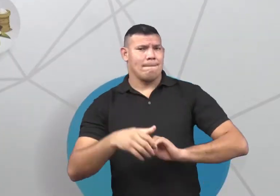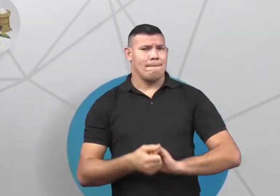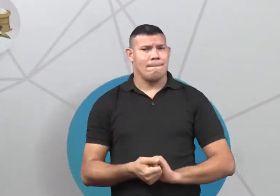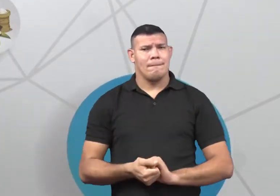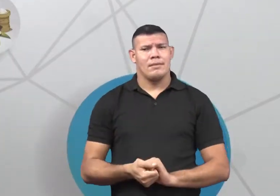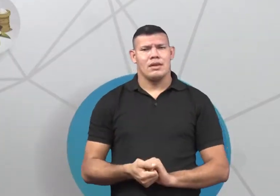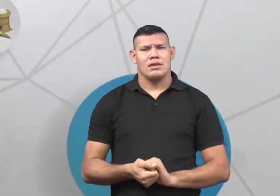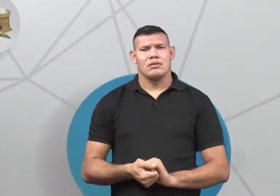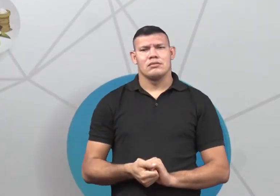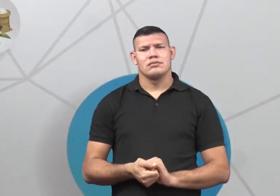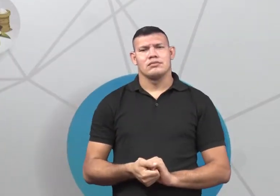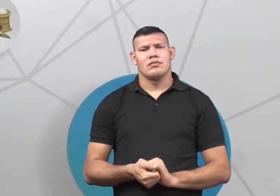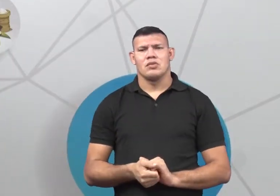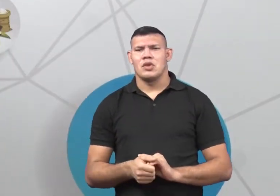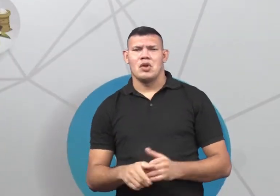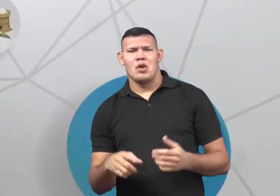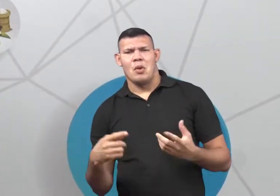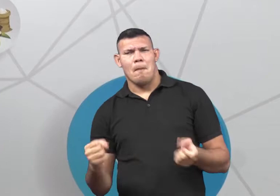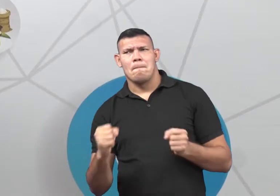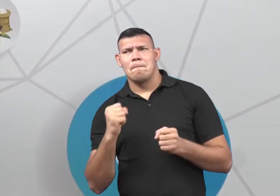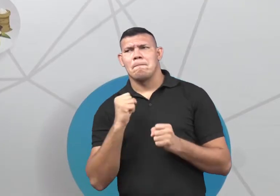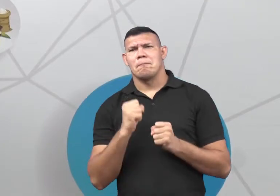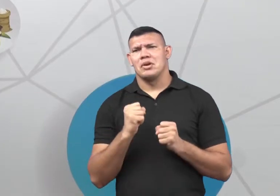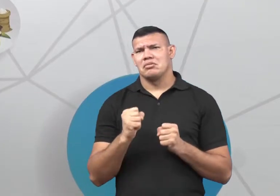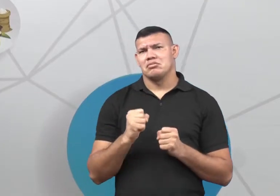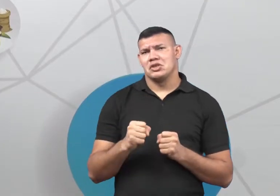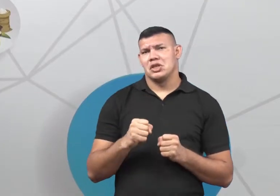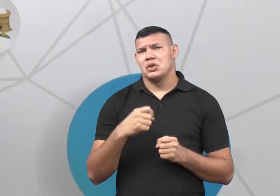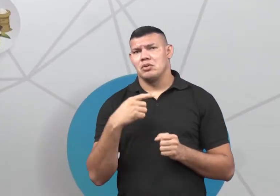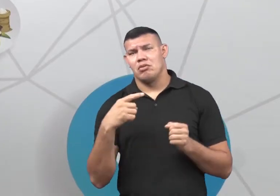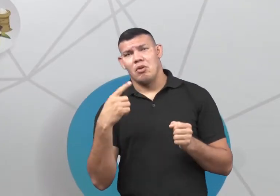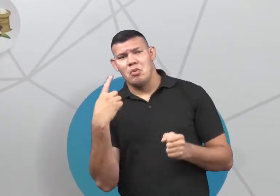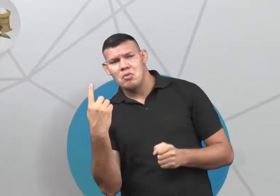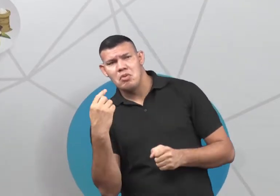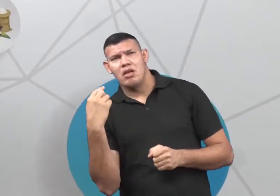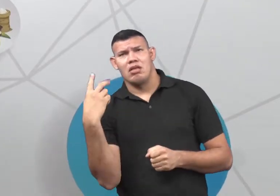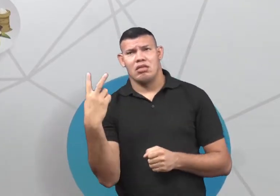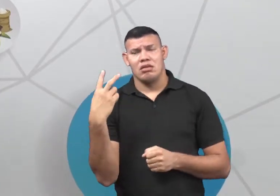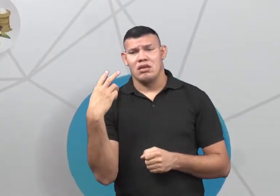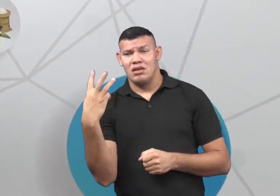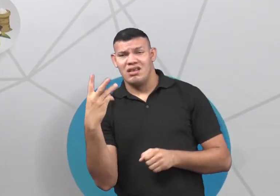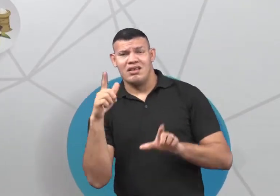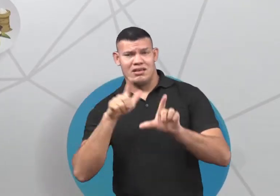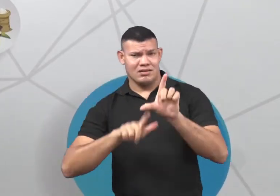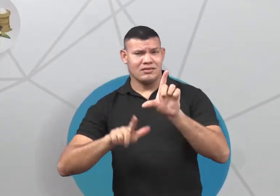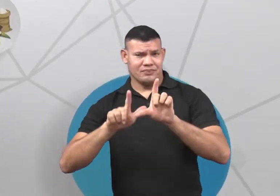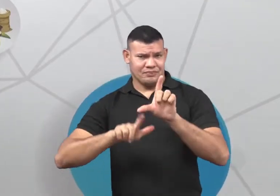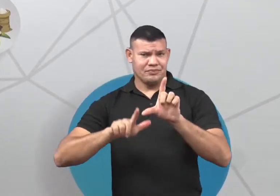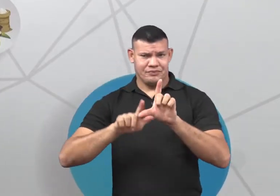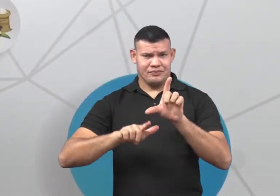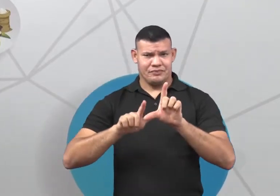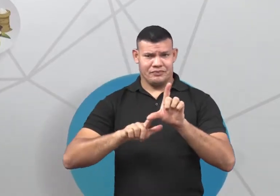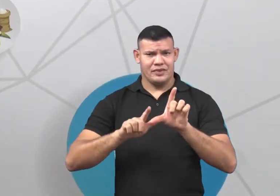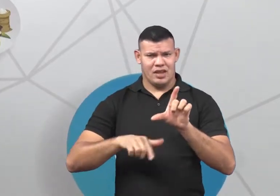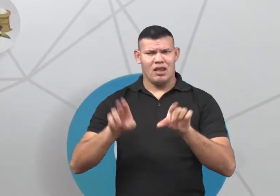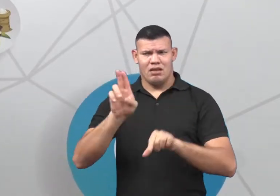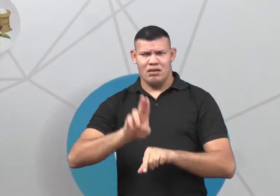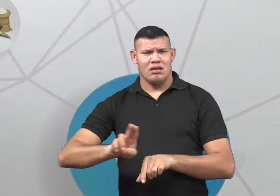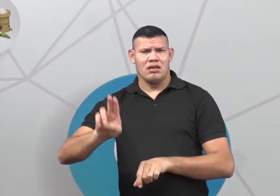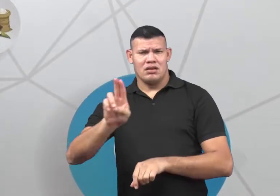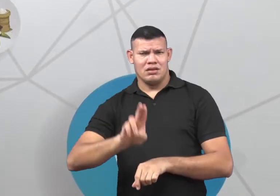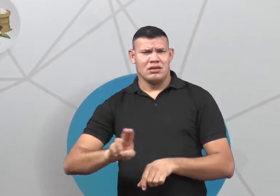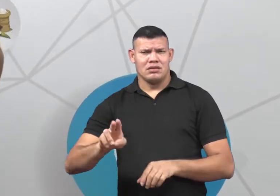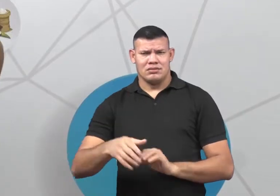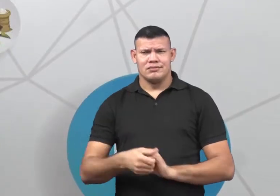podem ser uma, duas ou três letras, com a primeira letra sempre em maiúscula. E nem sempre essa primeira letra vai ser